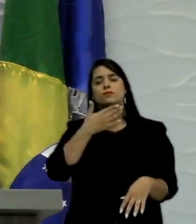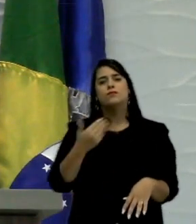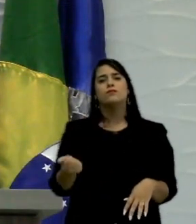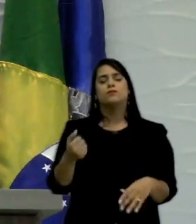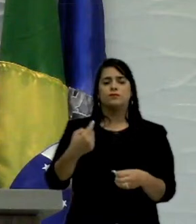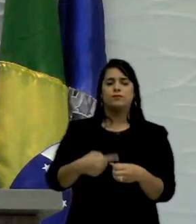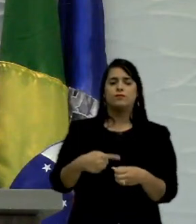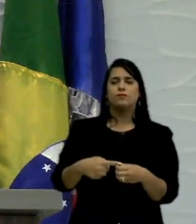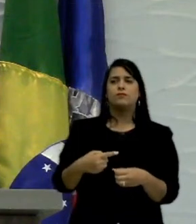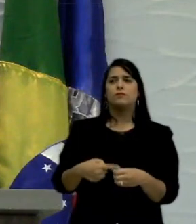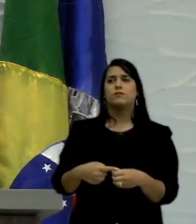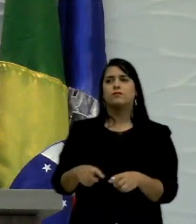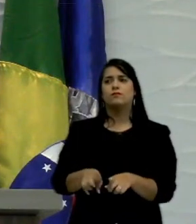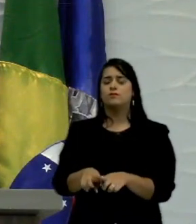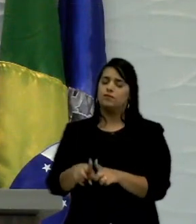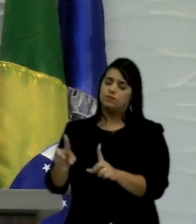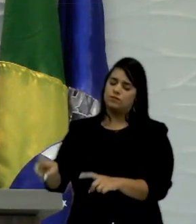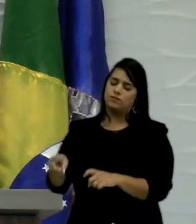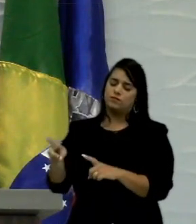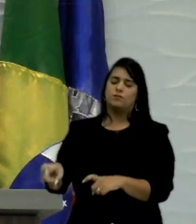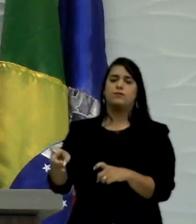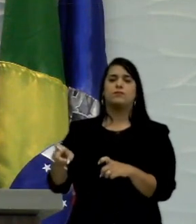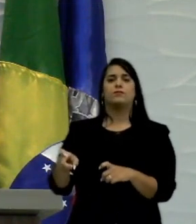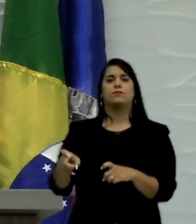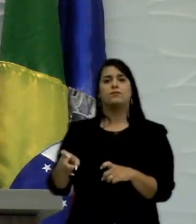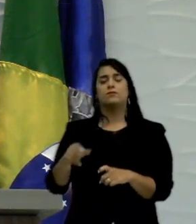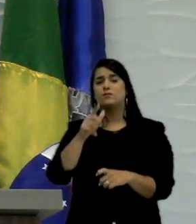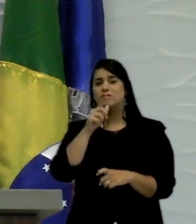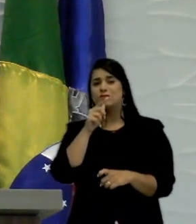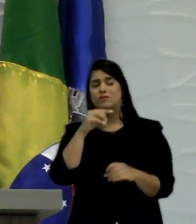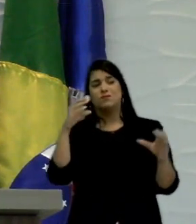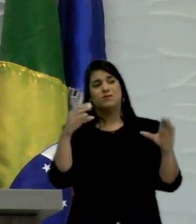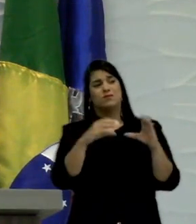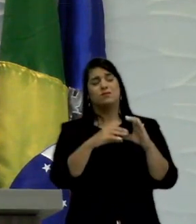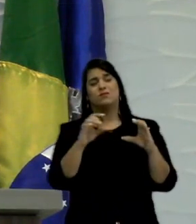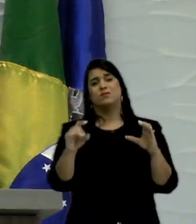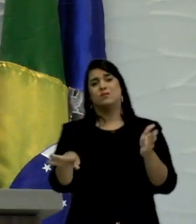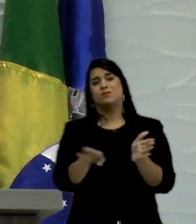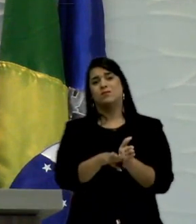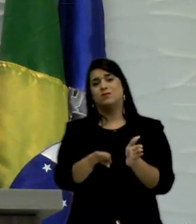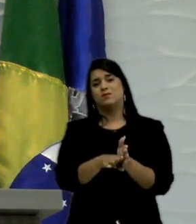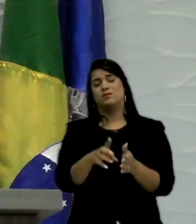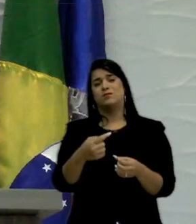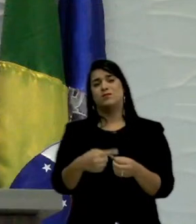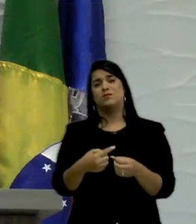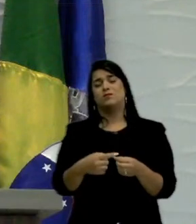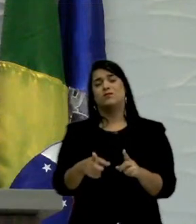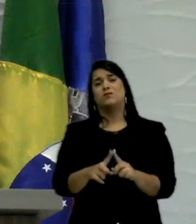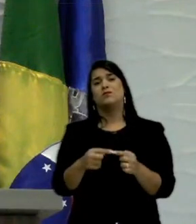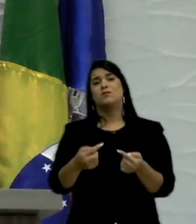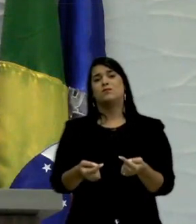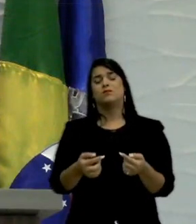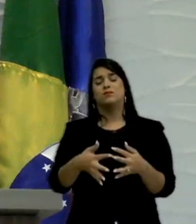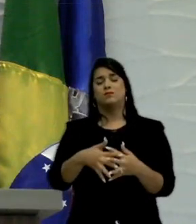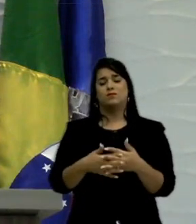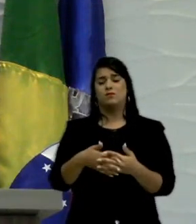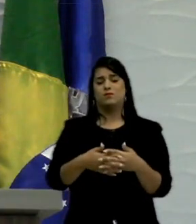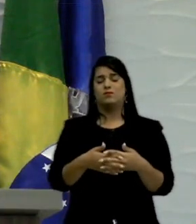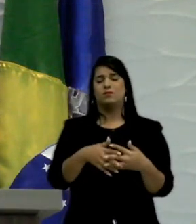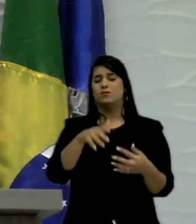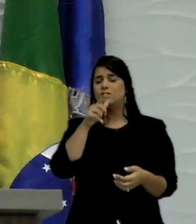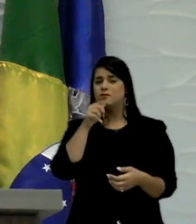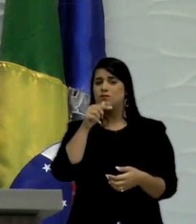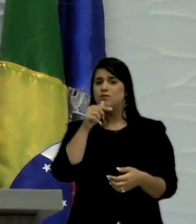que afeta também a zona rural, embora a água da Compesa só chegue aqui até a cidade, mas enquanto os caminhões da prefeitura